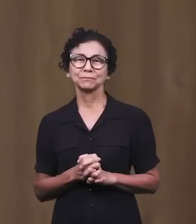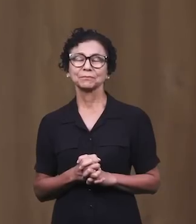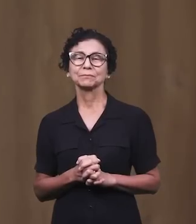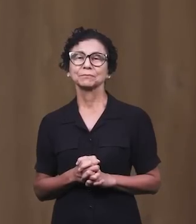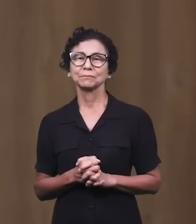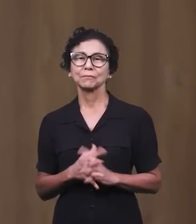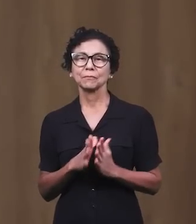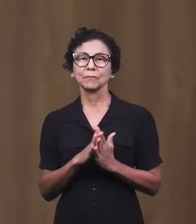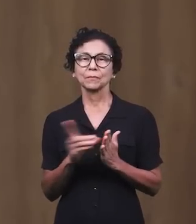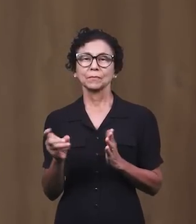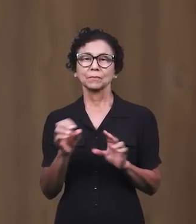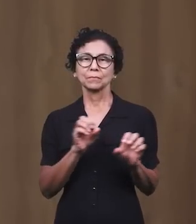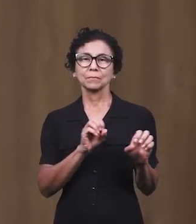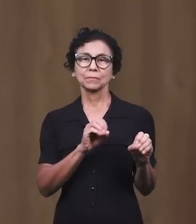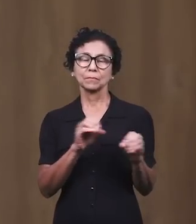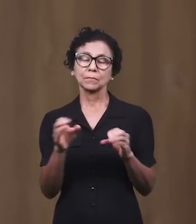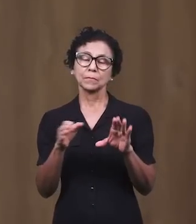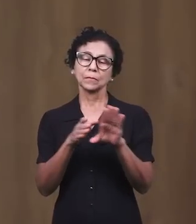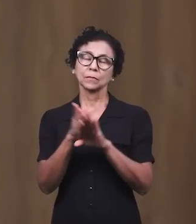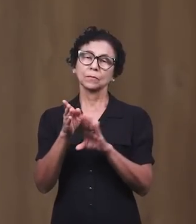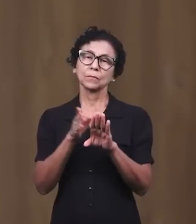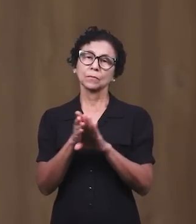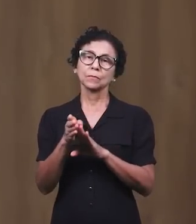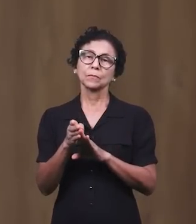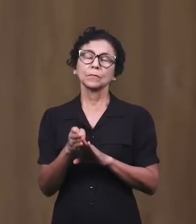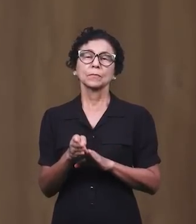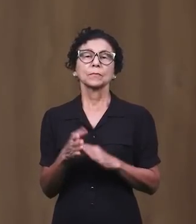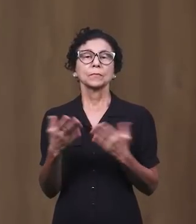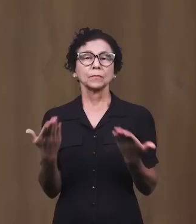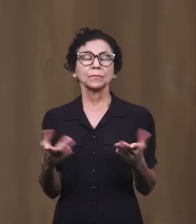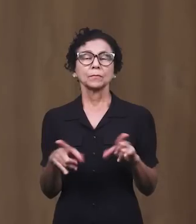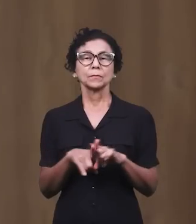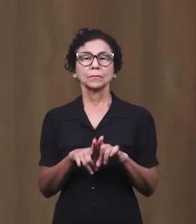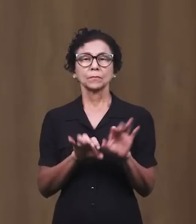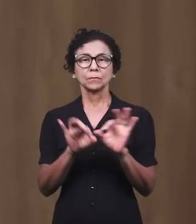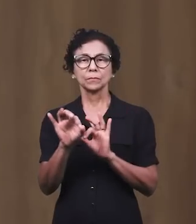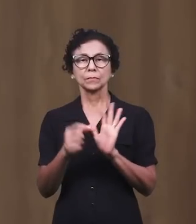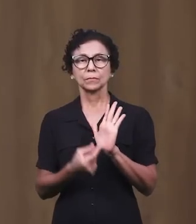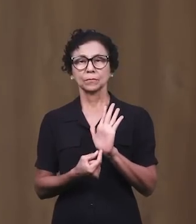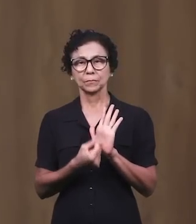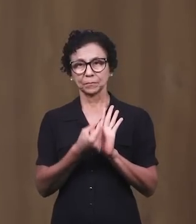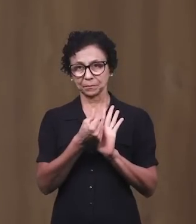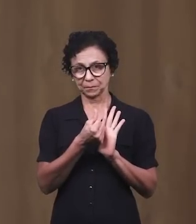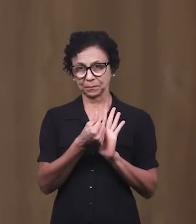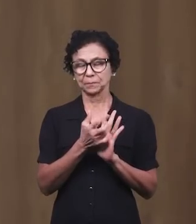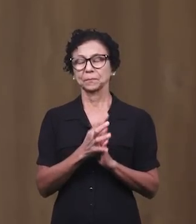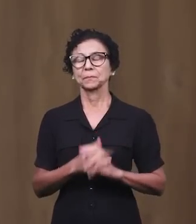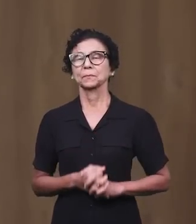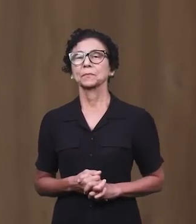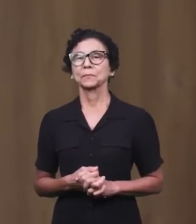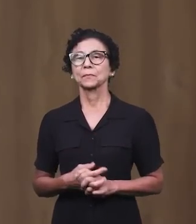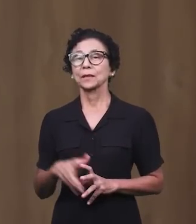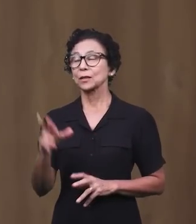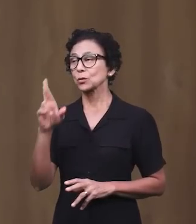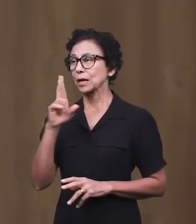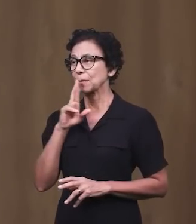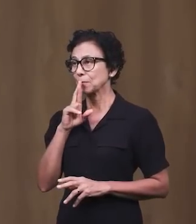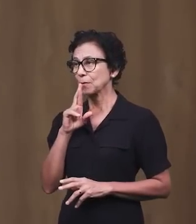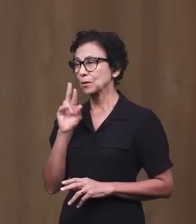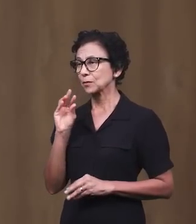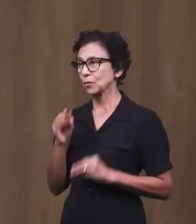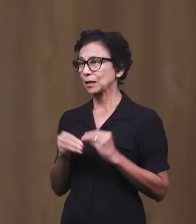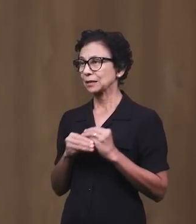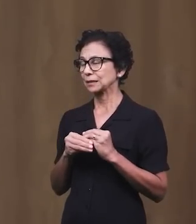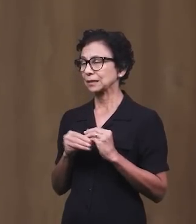instruir, inclusive na parte da organização financeira. Eu quero aproveitar essa resposta para fazer um exercício